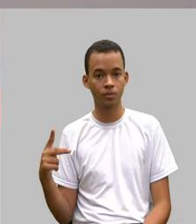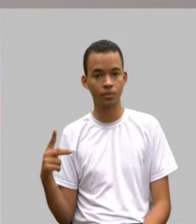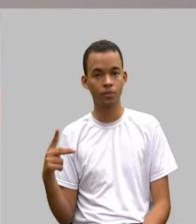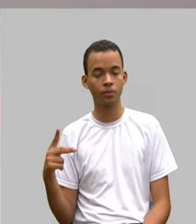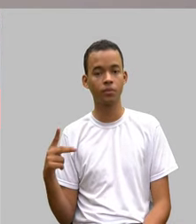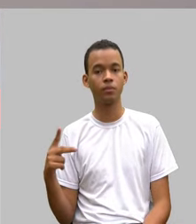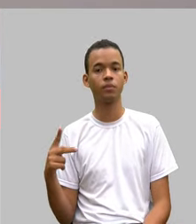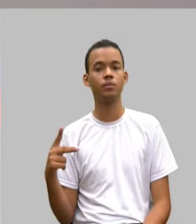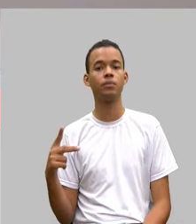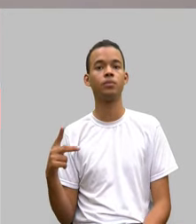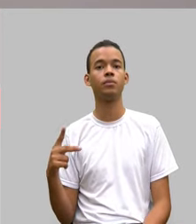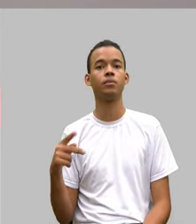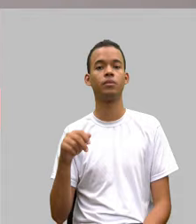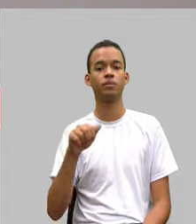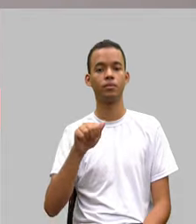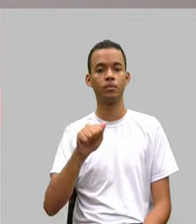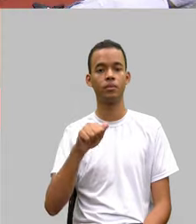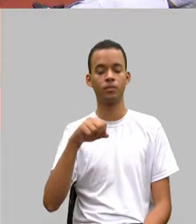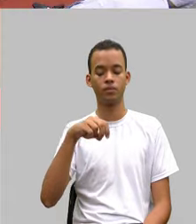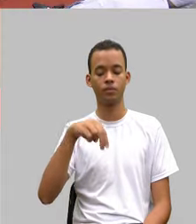de Belo Horizonte ang